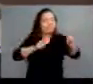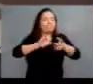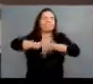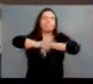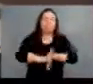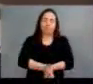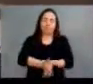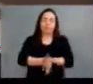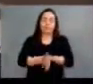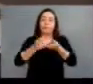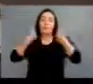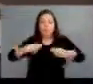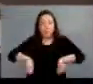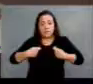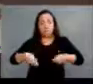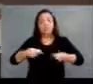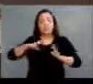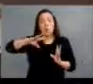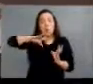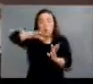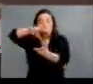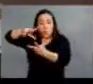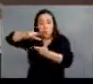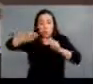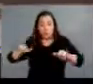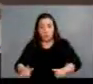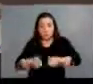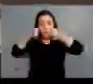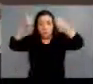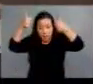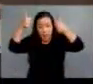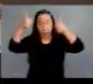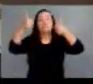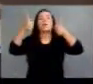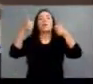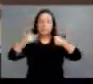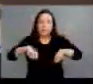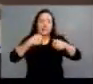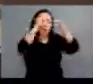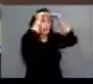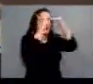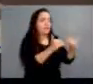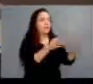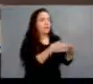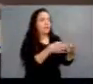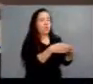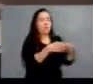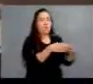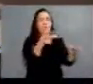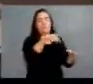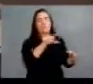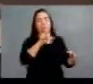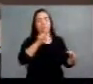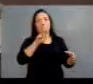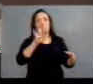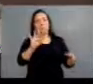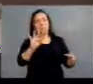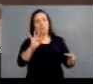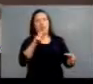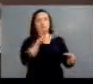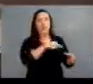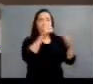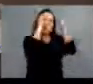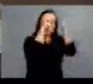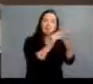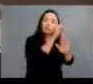repetir: uma humanidade sem homofobia é uma humanidade alargada, é uma humanidade